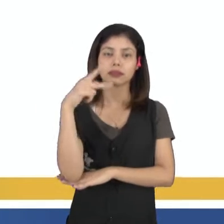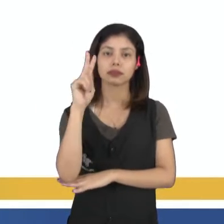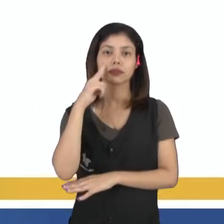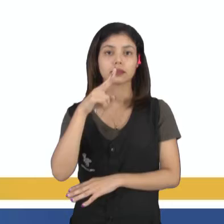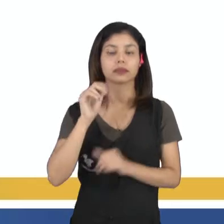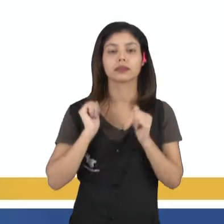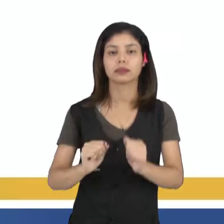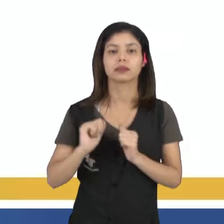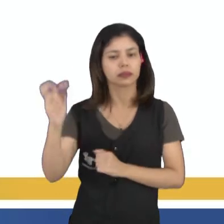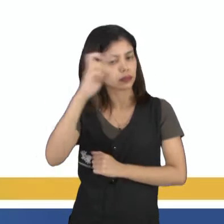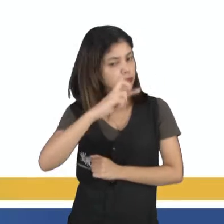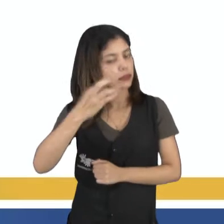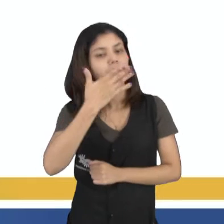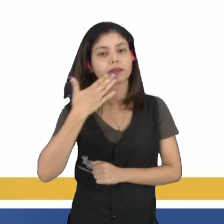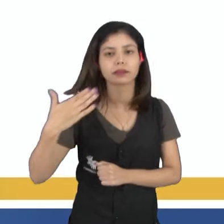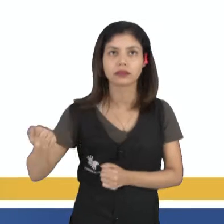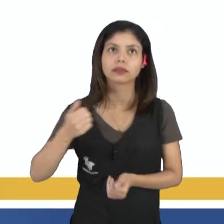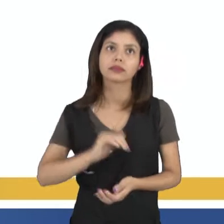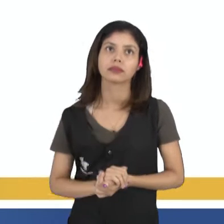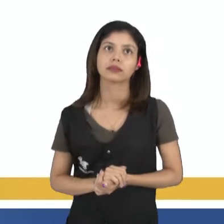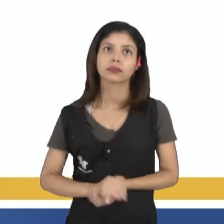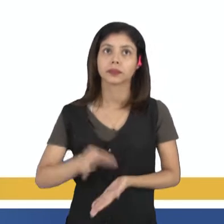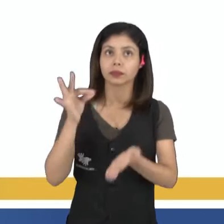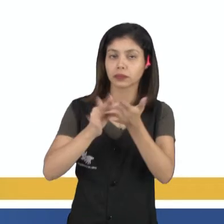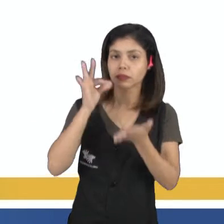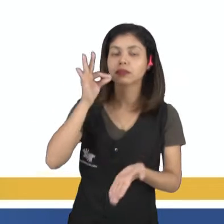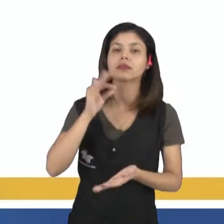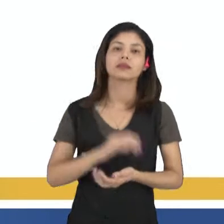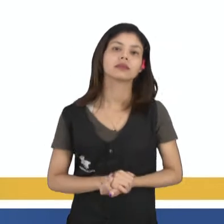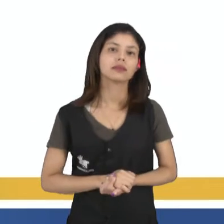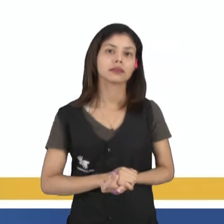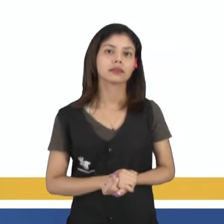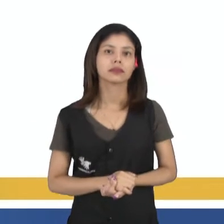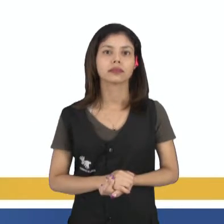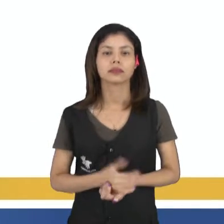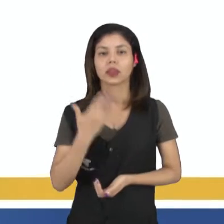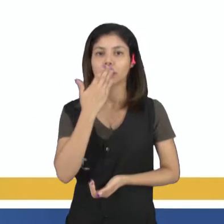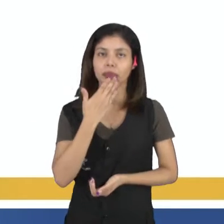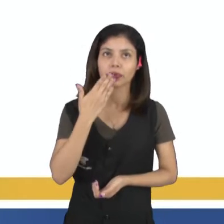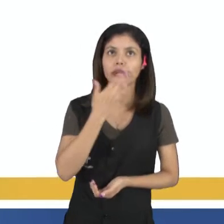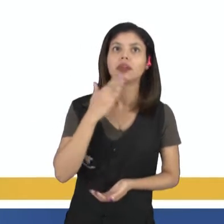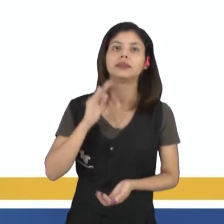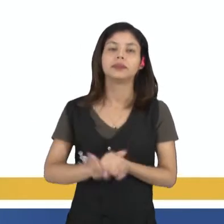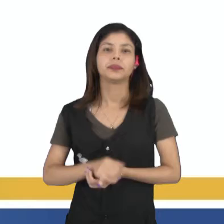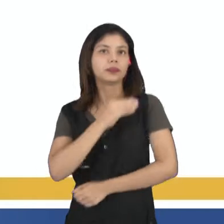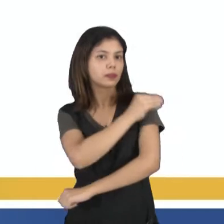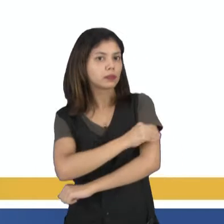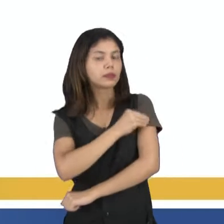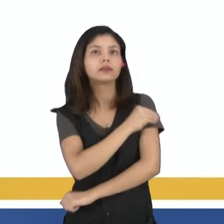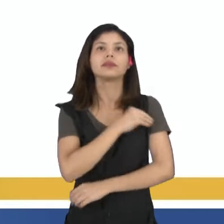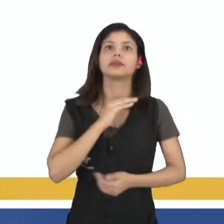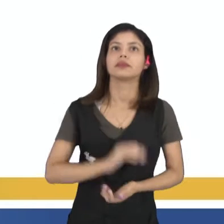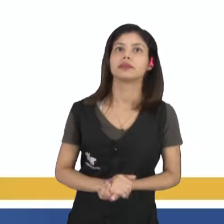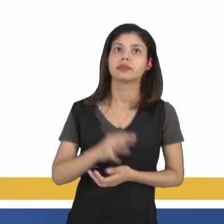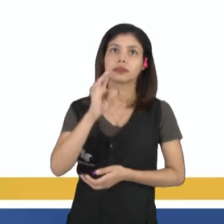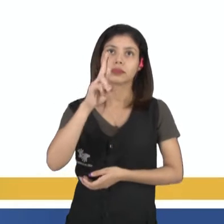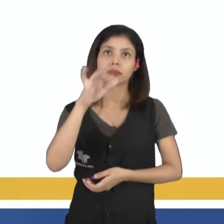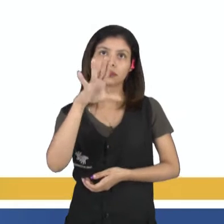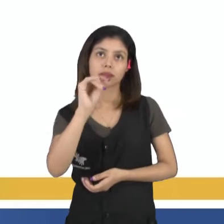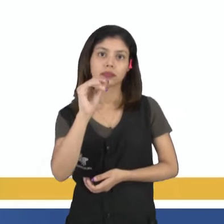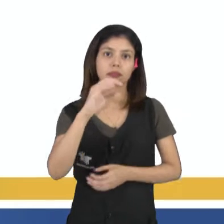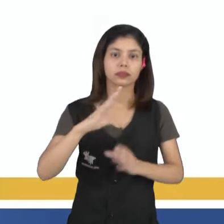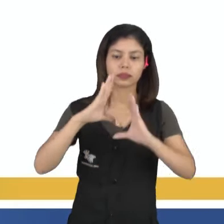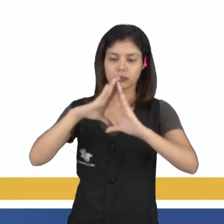período que depois vocês podem analisar melhor temos aí o café né o açúcar o algodão o